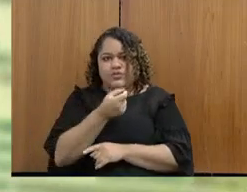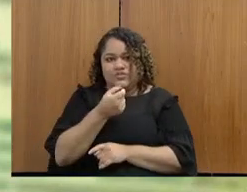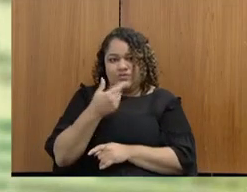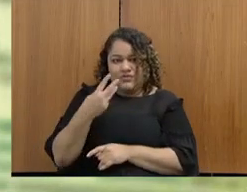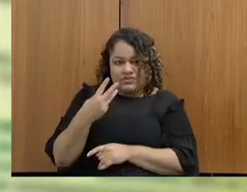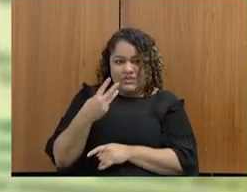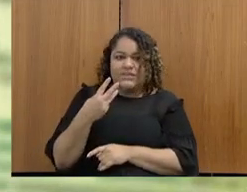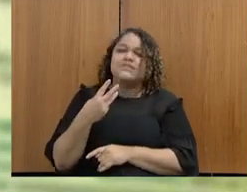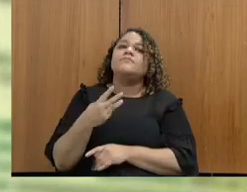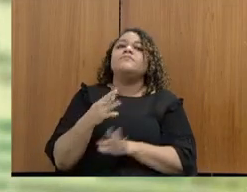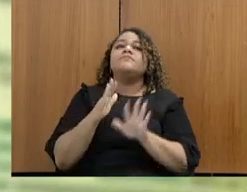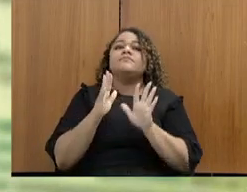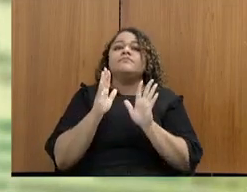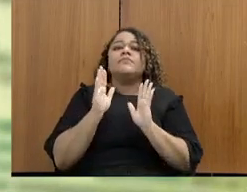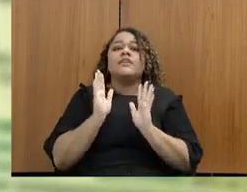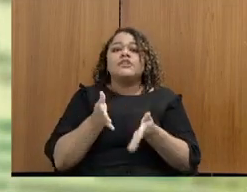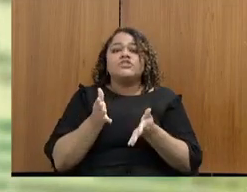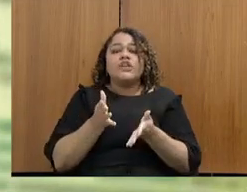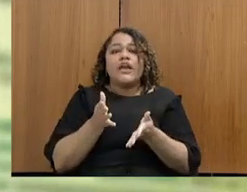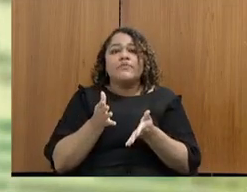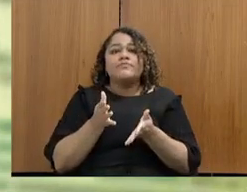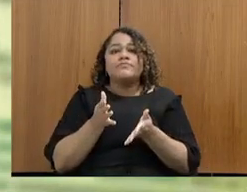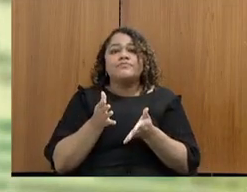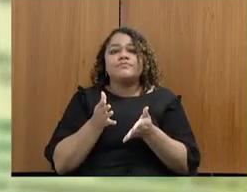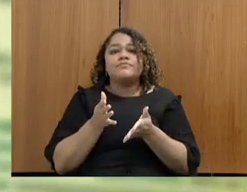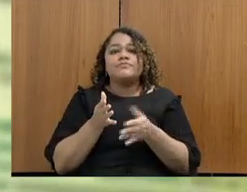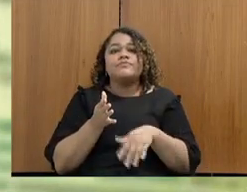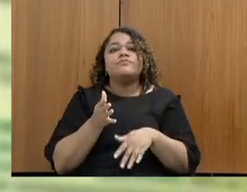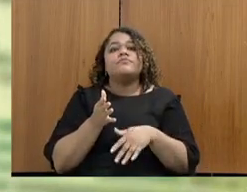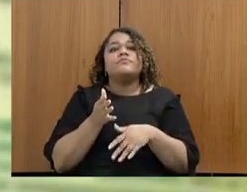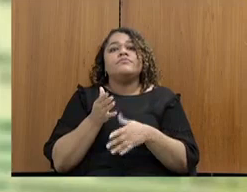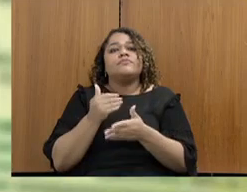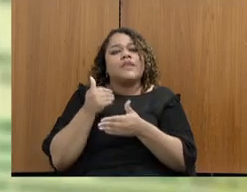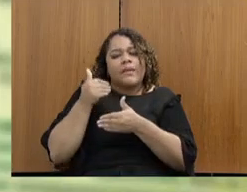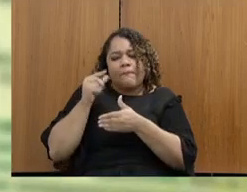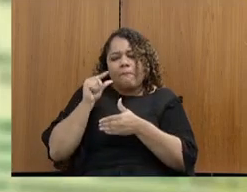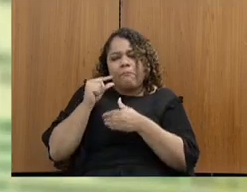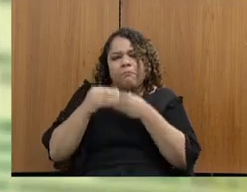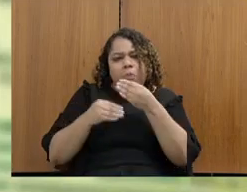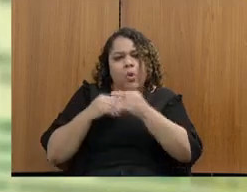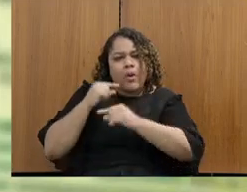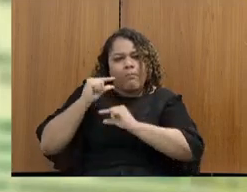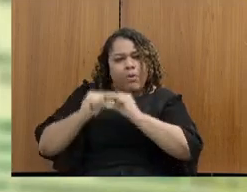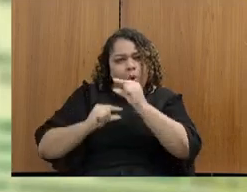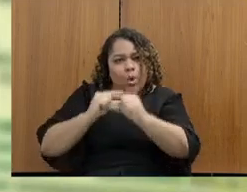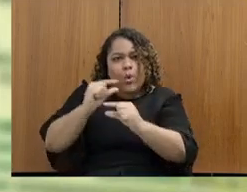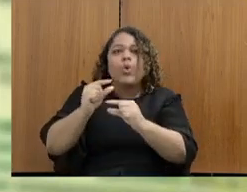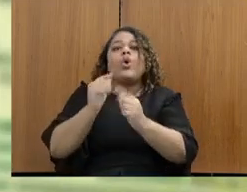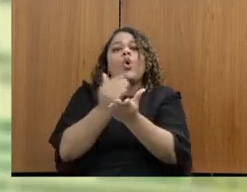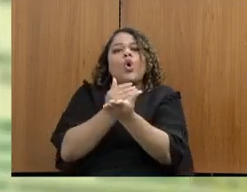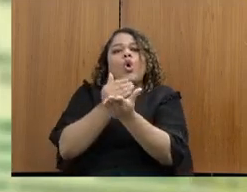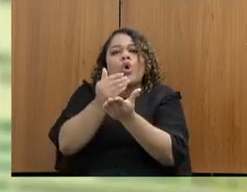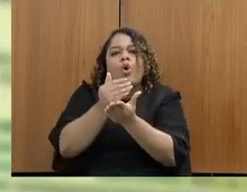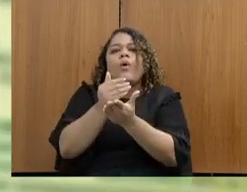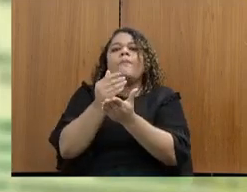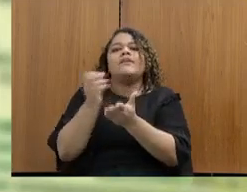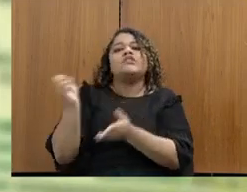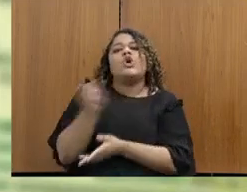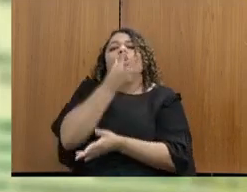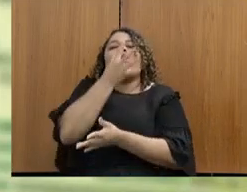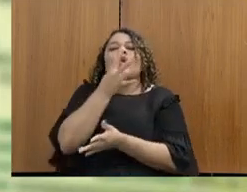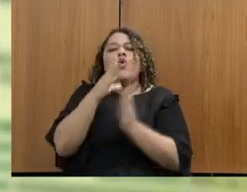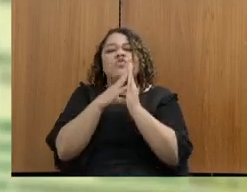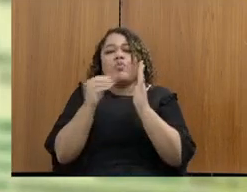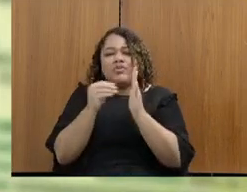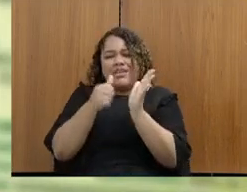já numa implantação gradativa do novo modelo de carteira de identidade nacional né